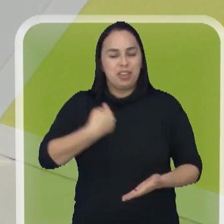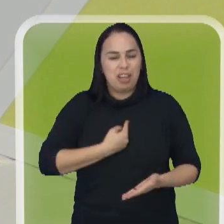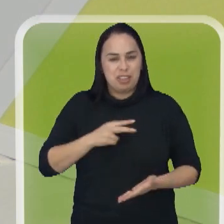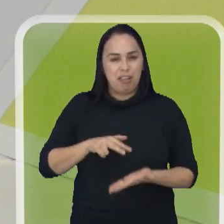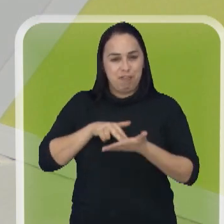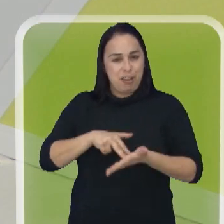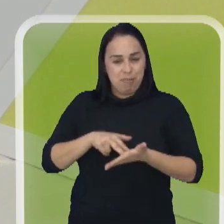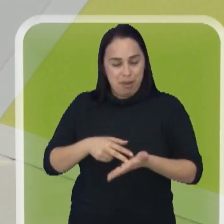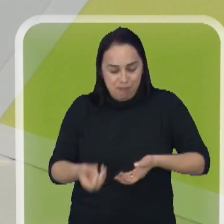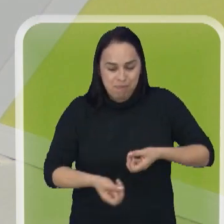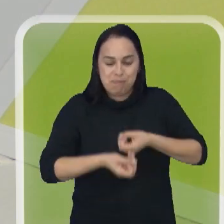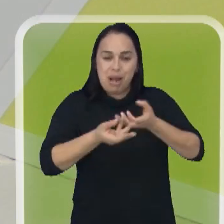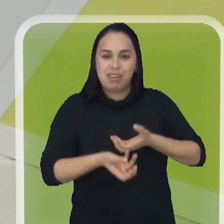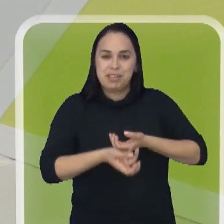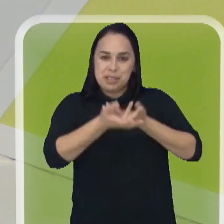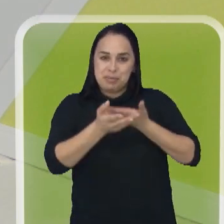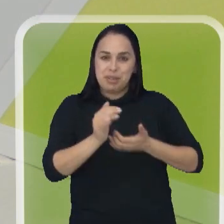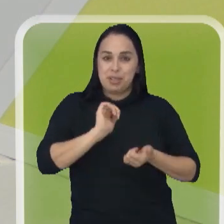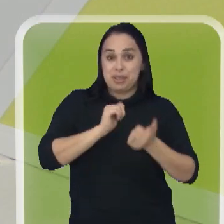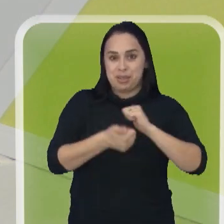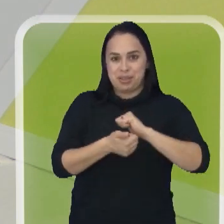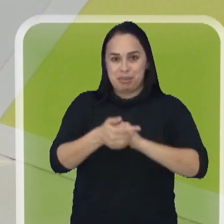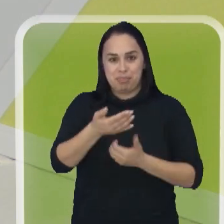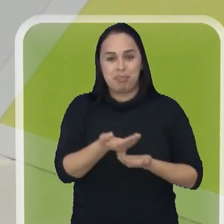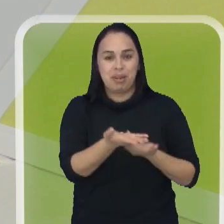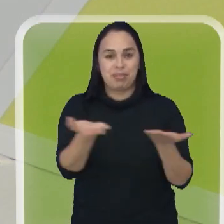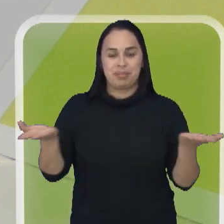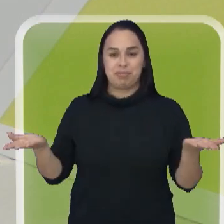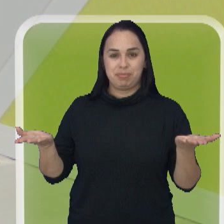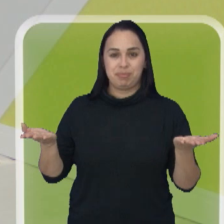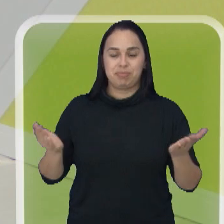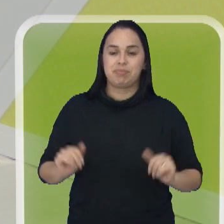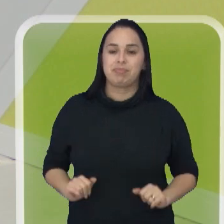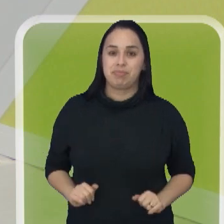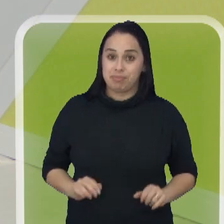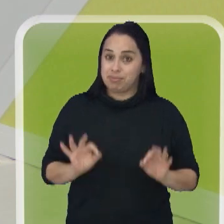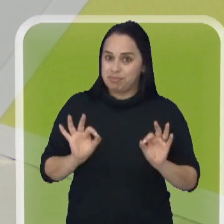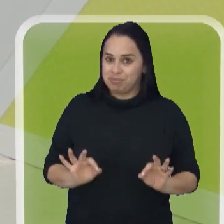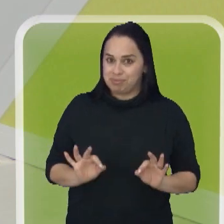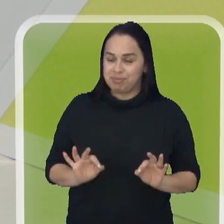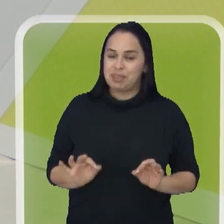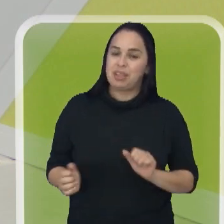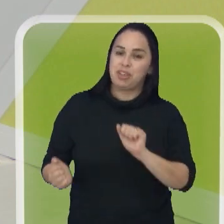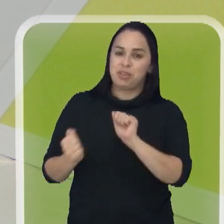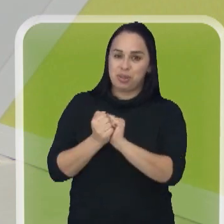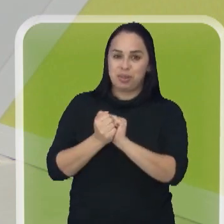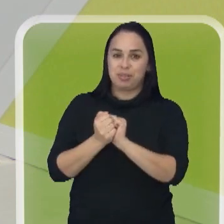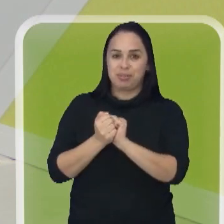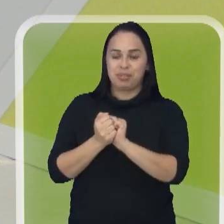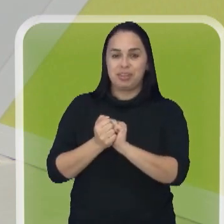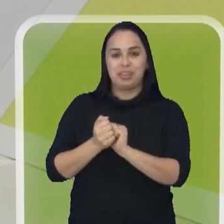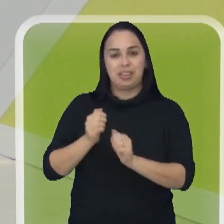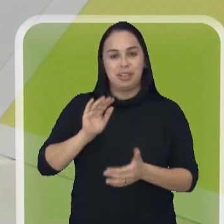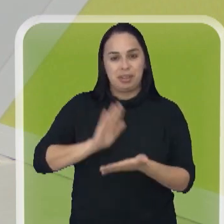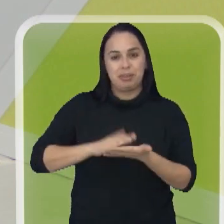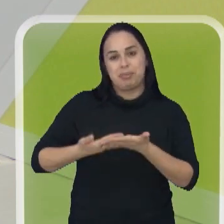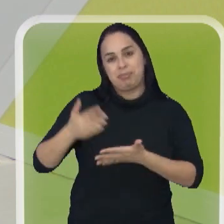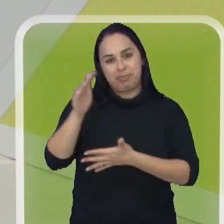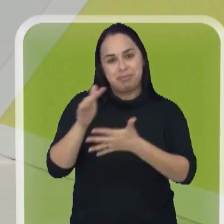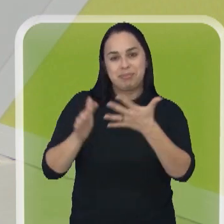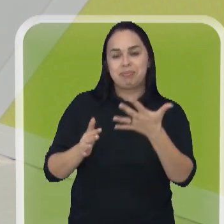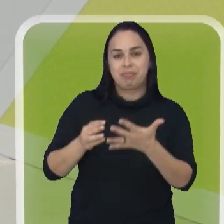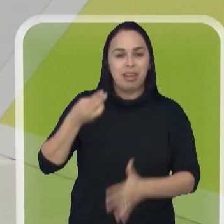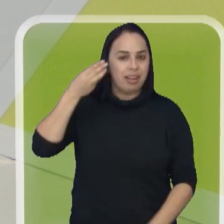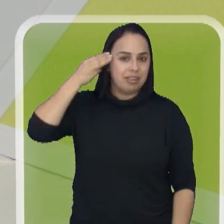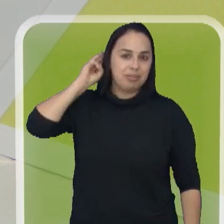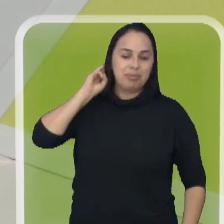para levar a informação do esporte para você aí na sua casa, tá certo? Quem também está com a gente é a nossa intérprete de Libras,